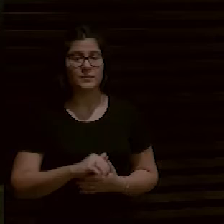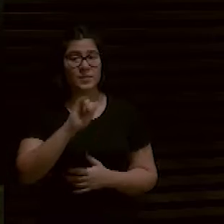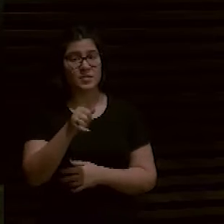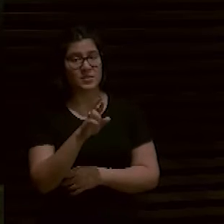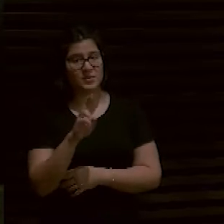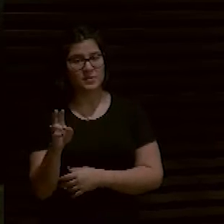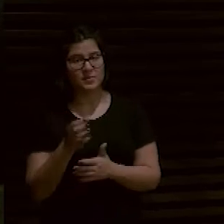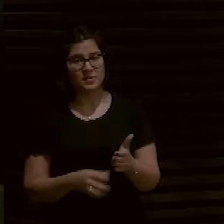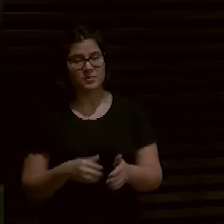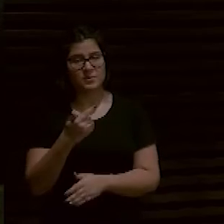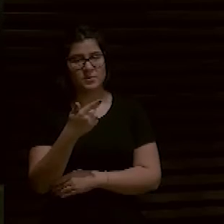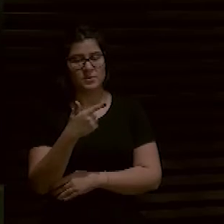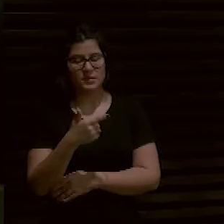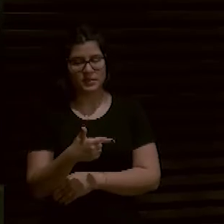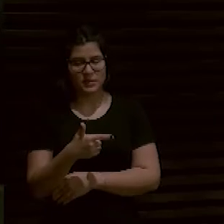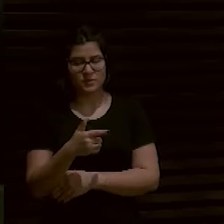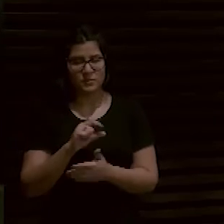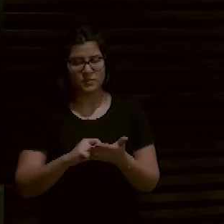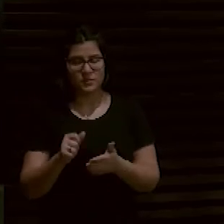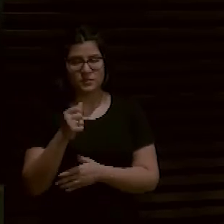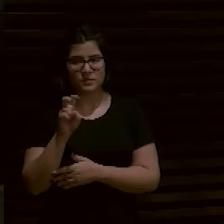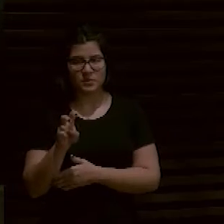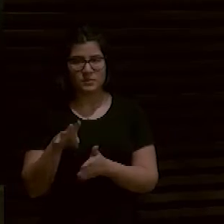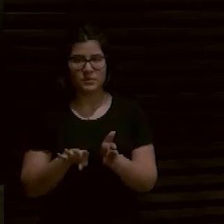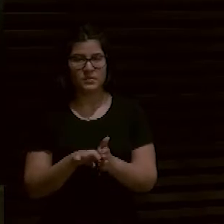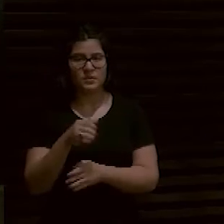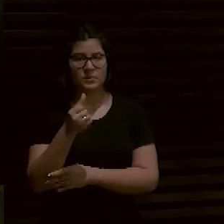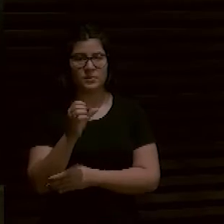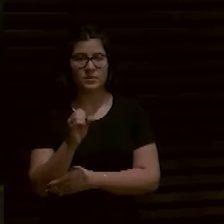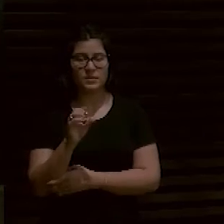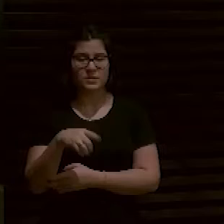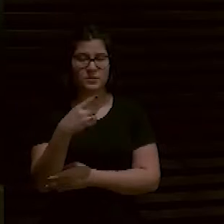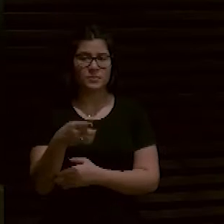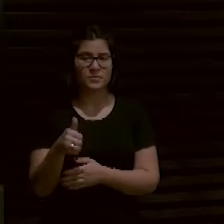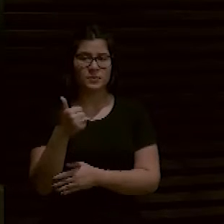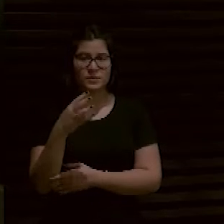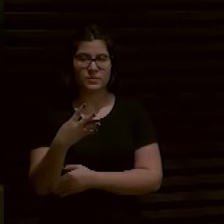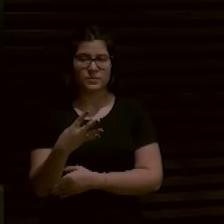Jeremias 17, versos 5 a 10 e depois o 14.